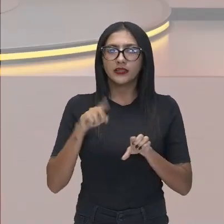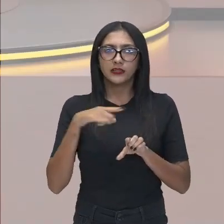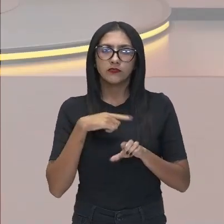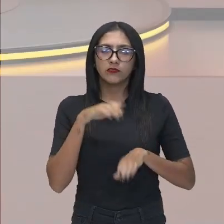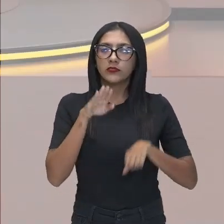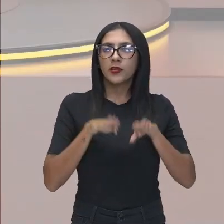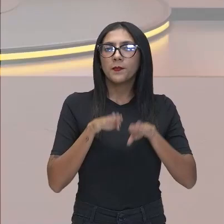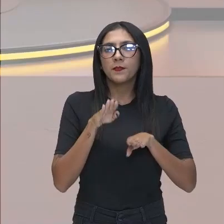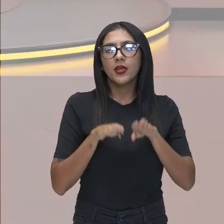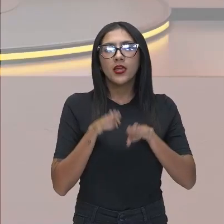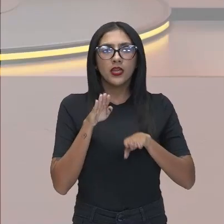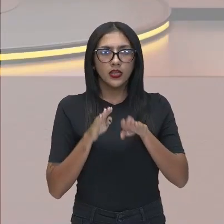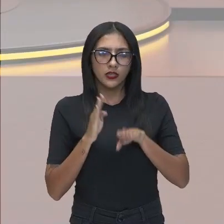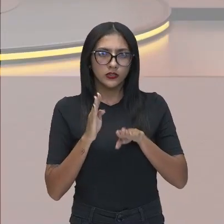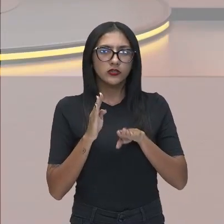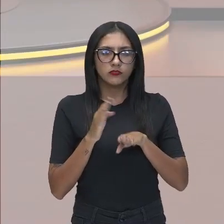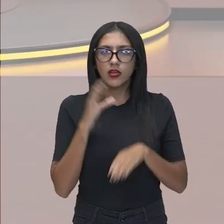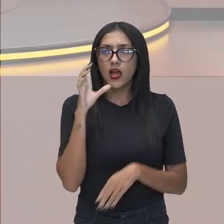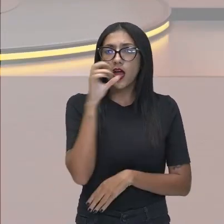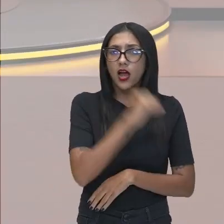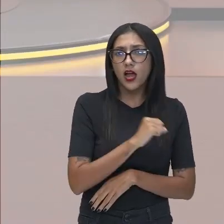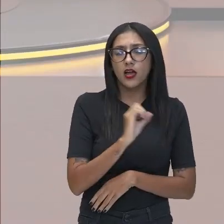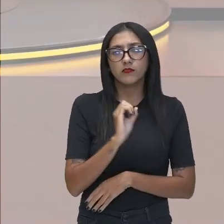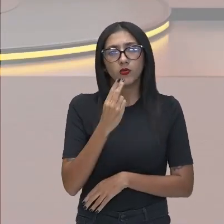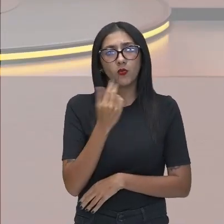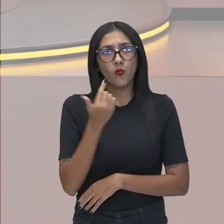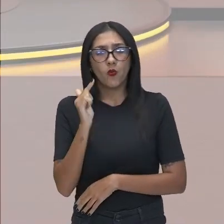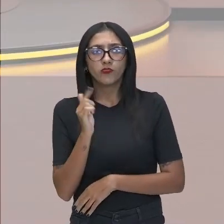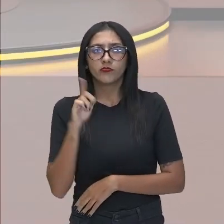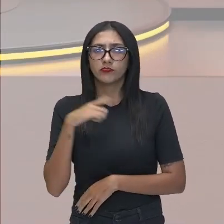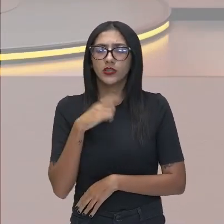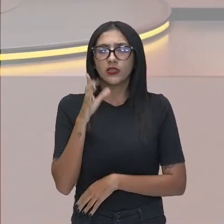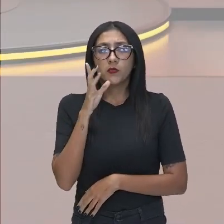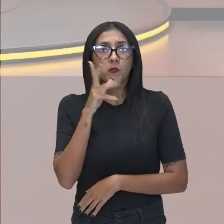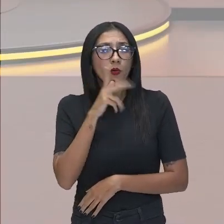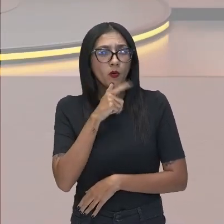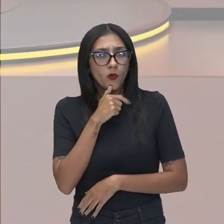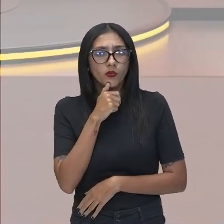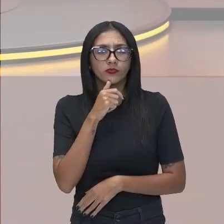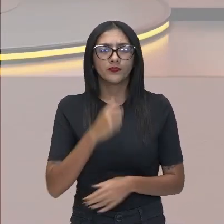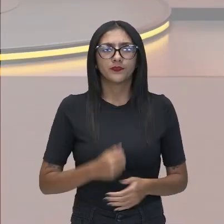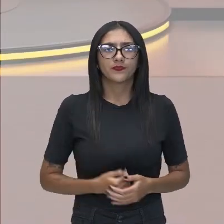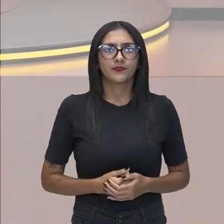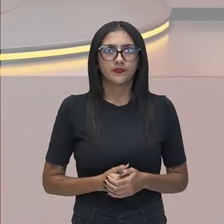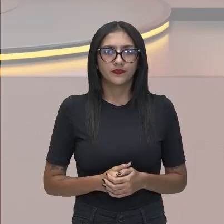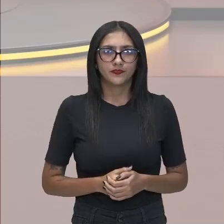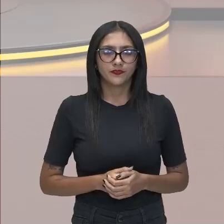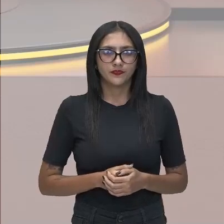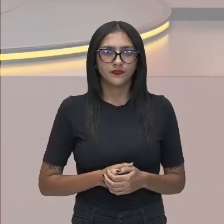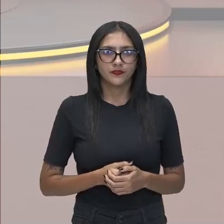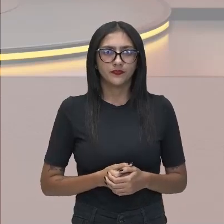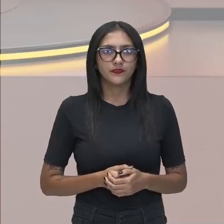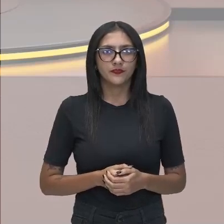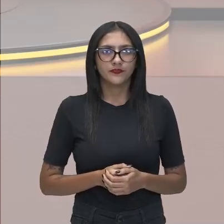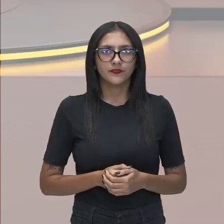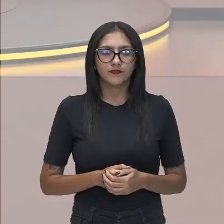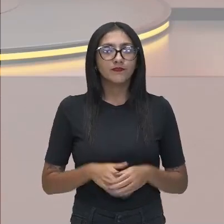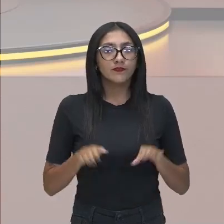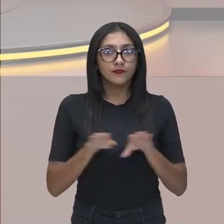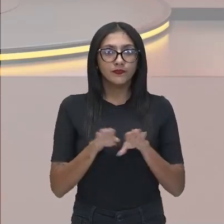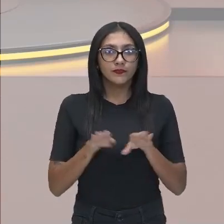forma, em graus diferentes. E aí nós falamos também sobre a questão